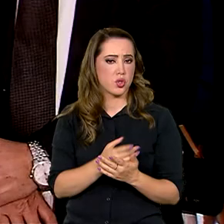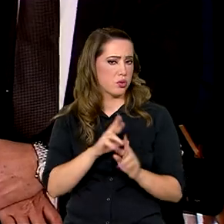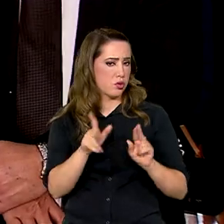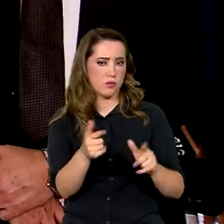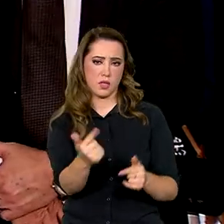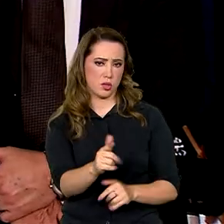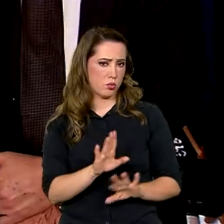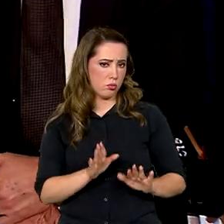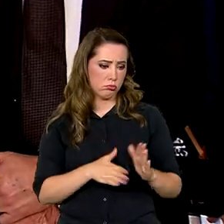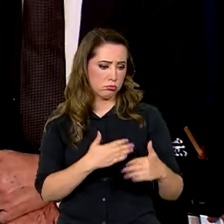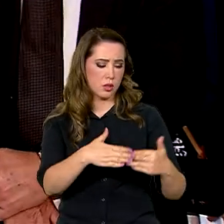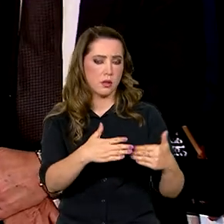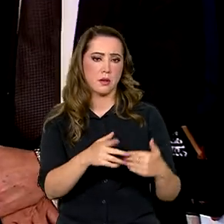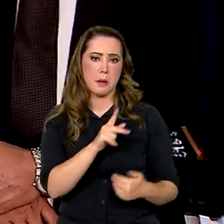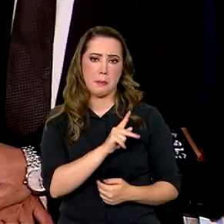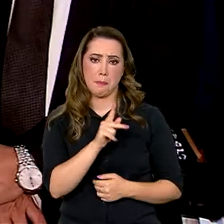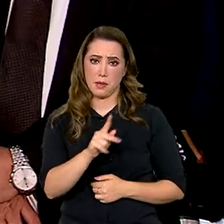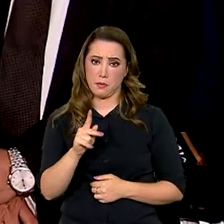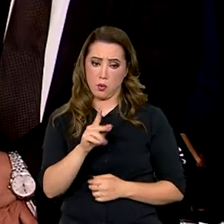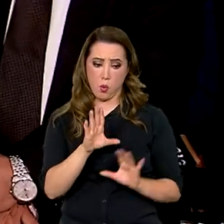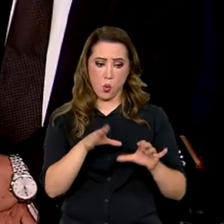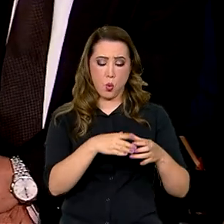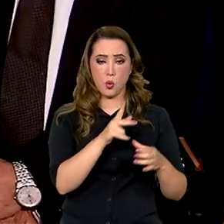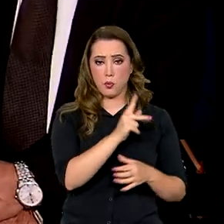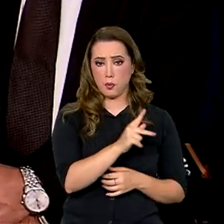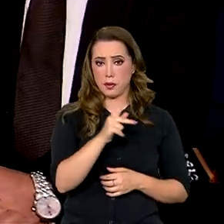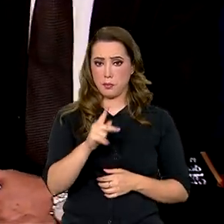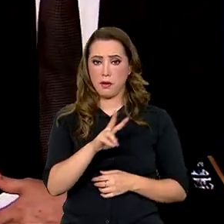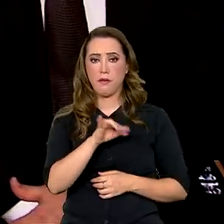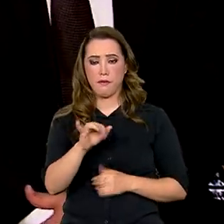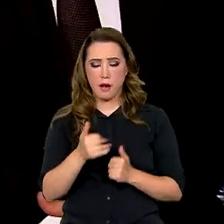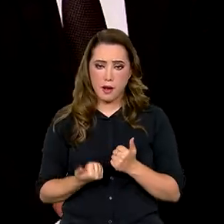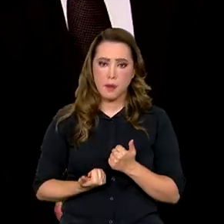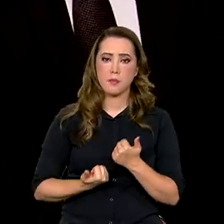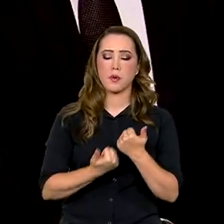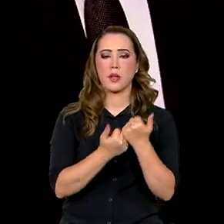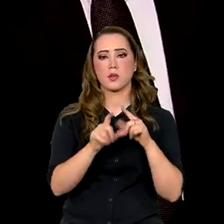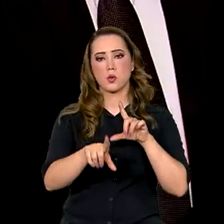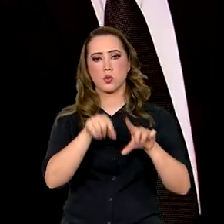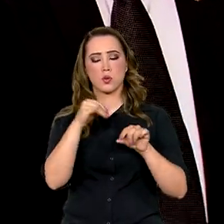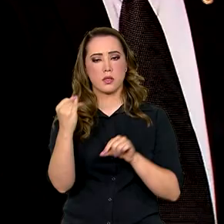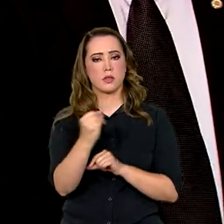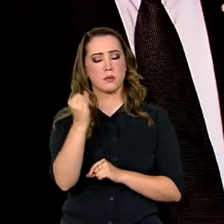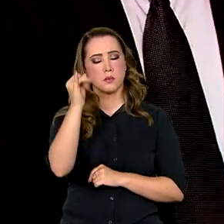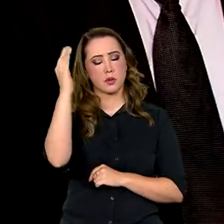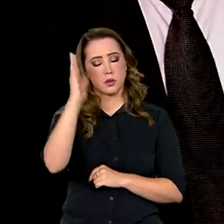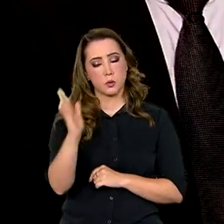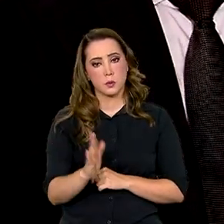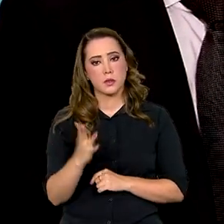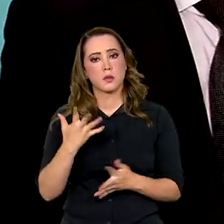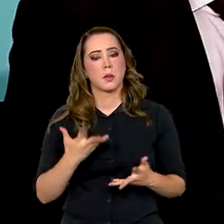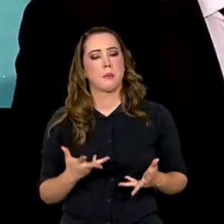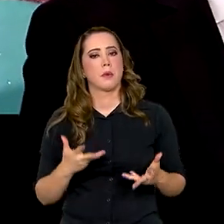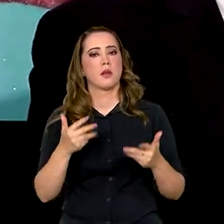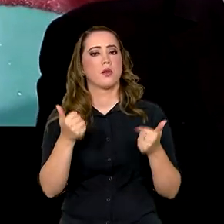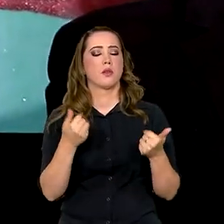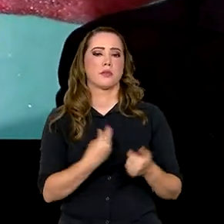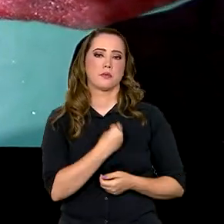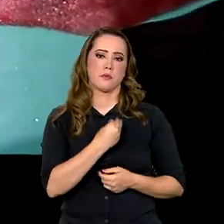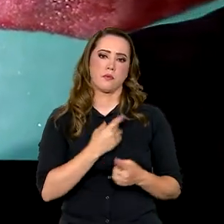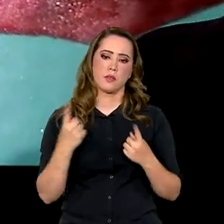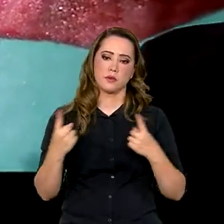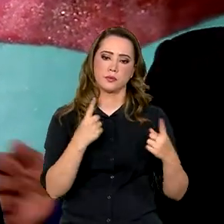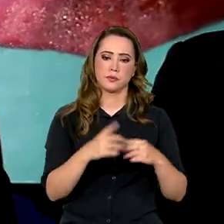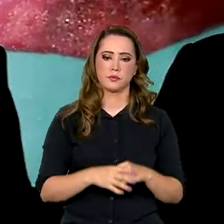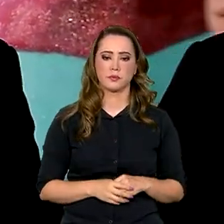dia de agora o progressistas haverá de acompanhar as grandes decisões Nacionais e principalmente aquelas que melhoram a qualidade de vida de cada brasileiro cada